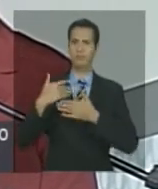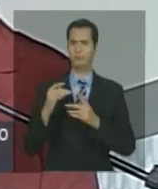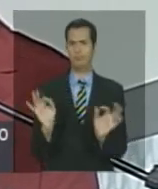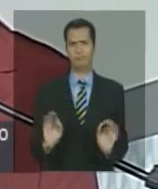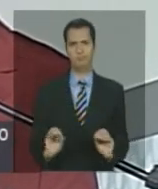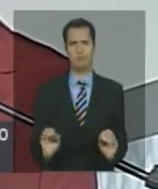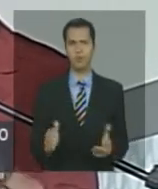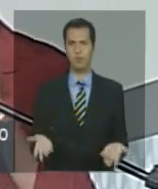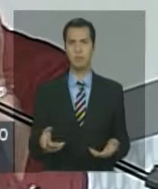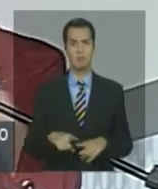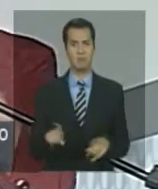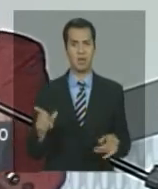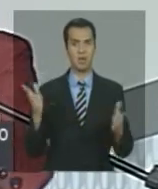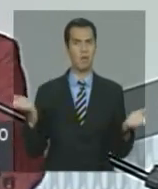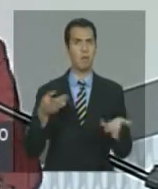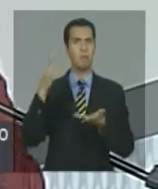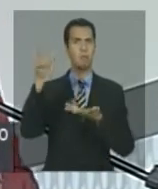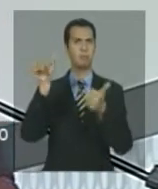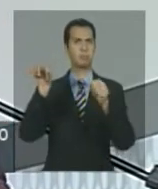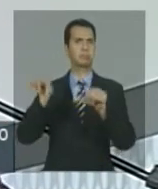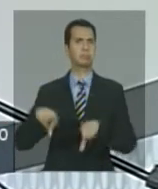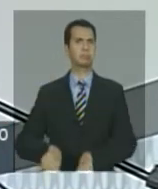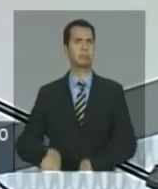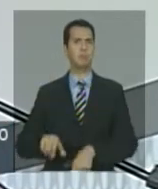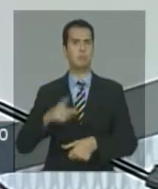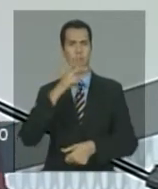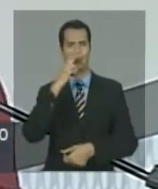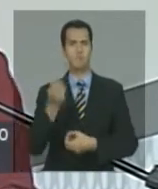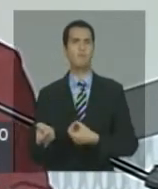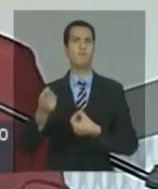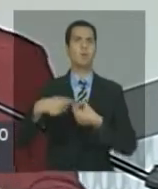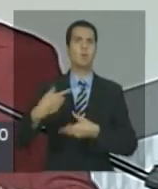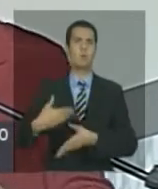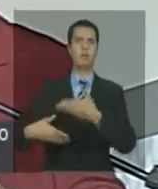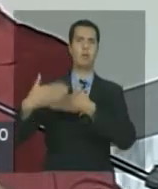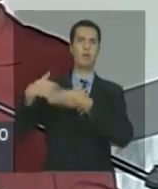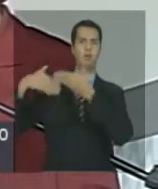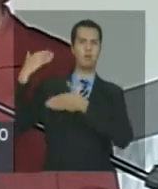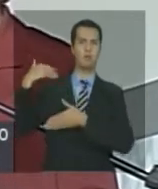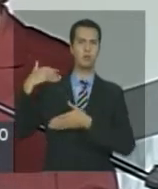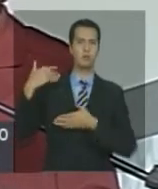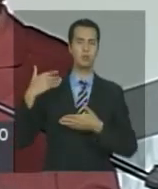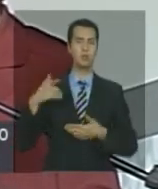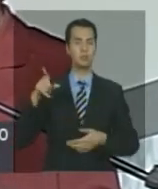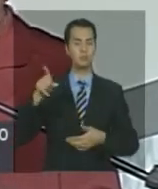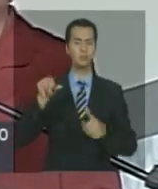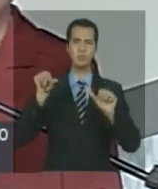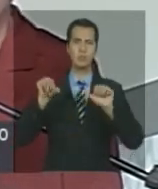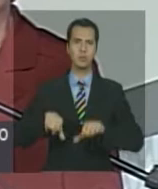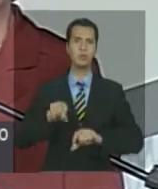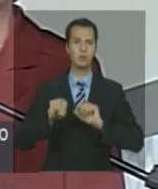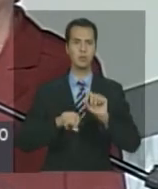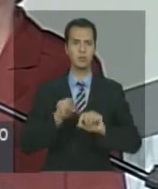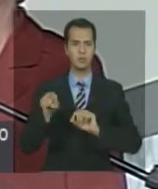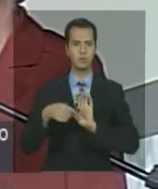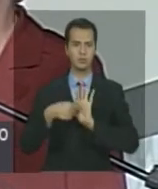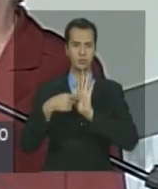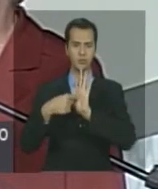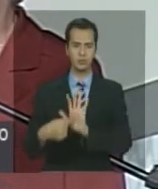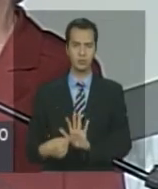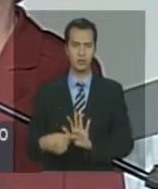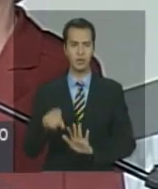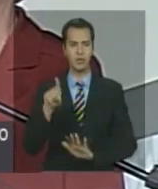como essa que está havendo, quando talvez a pior estatística é aquela que evidencia